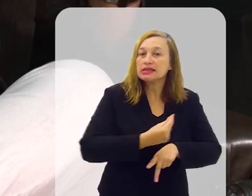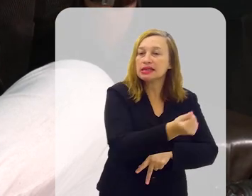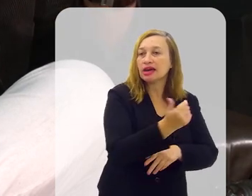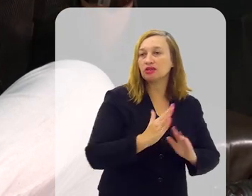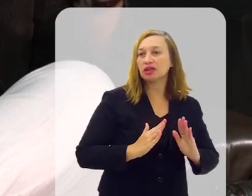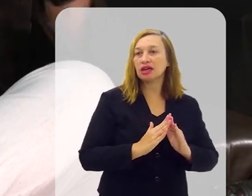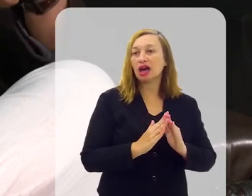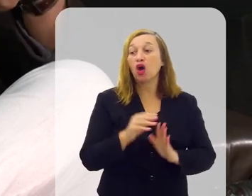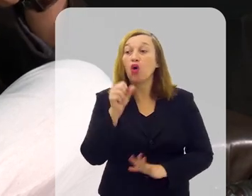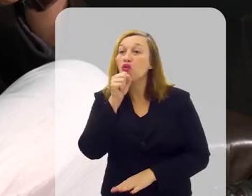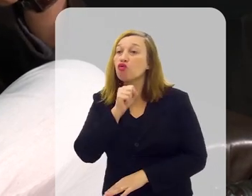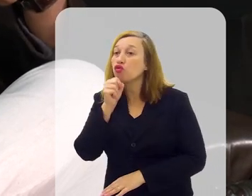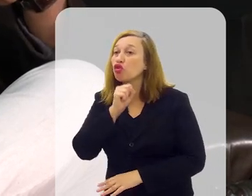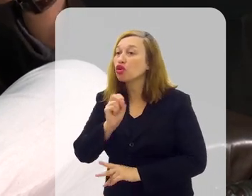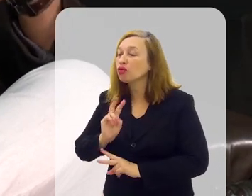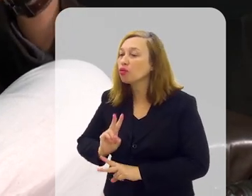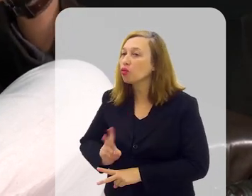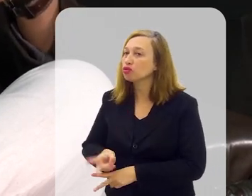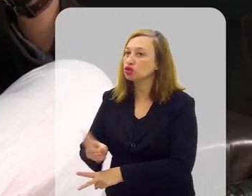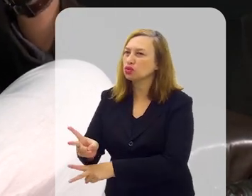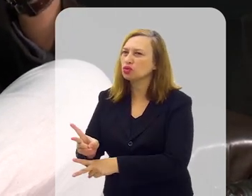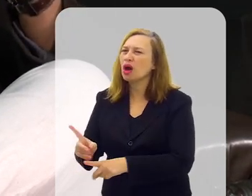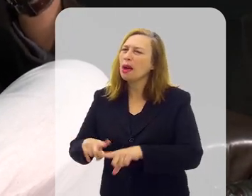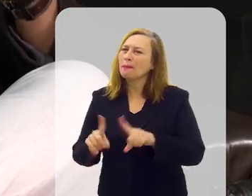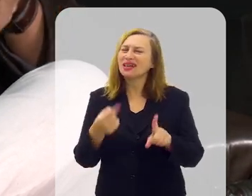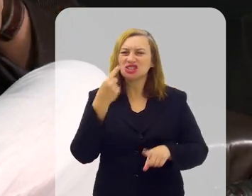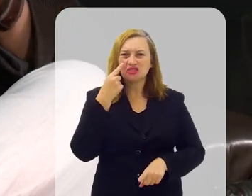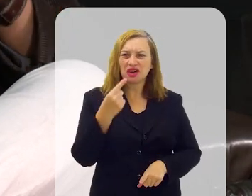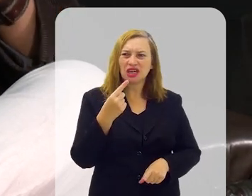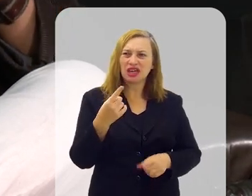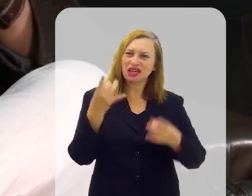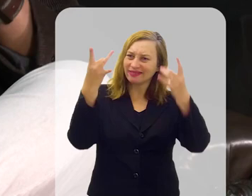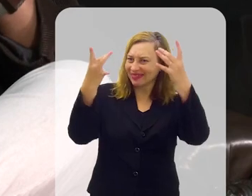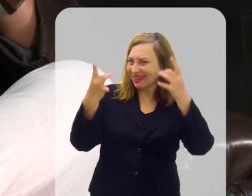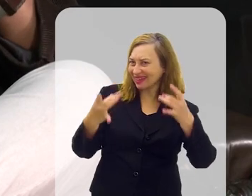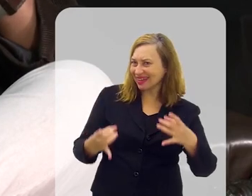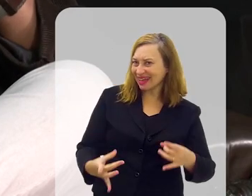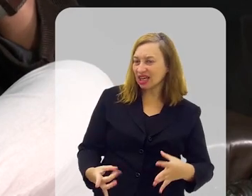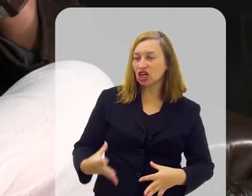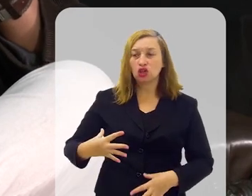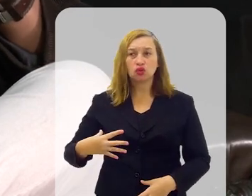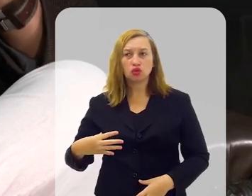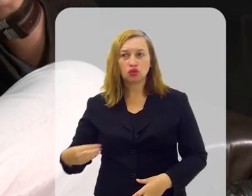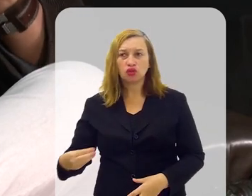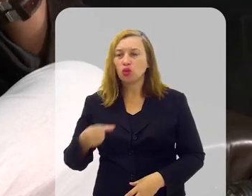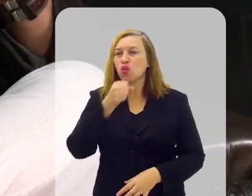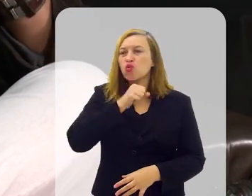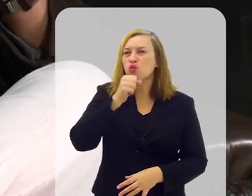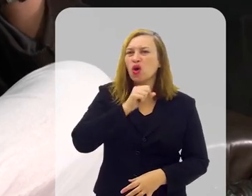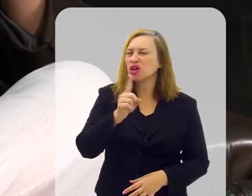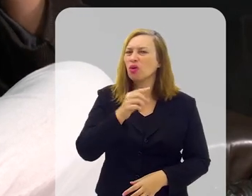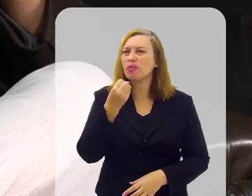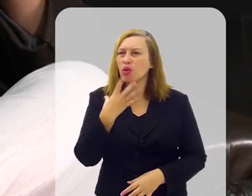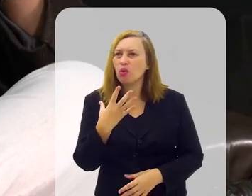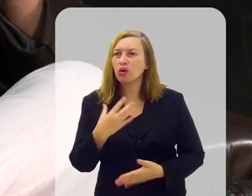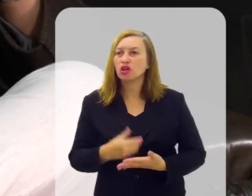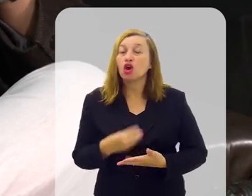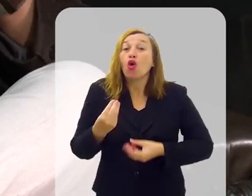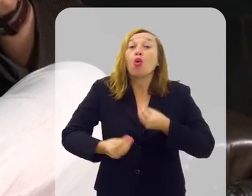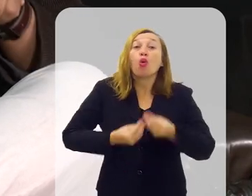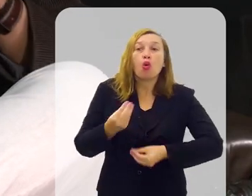foi embora. O filho mais velho permanece. Mas a gente vê aqui detalhes desse filho mais velho que não são coisas muito